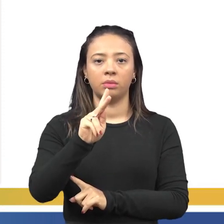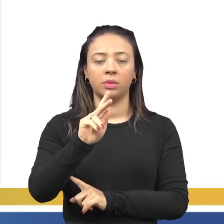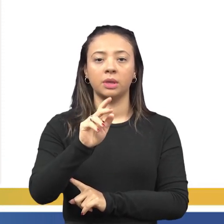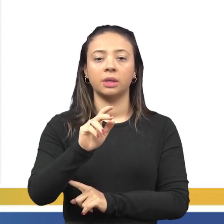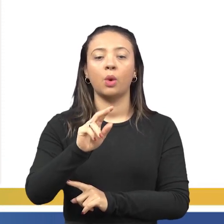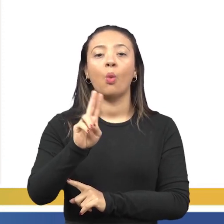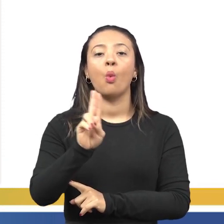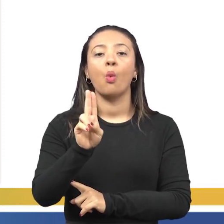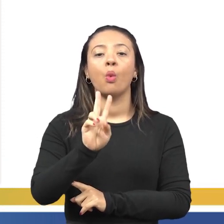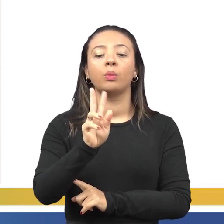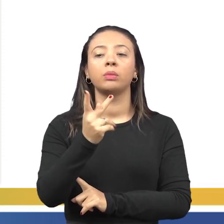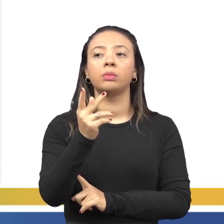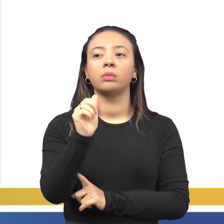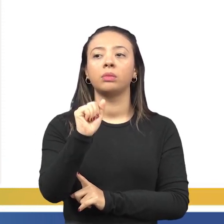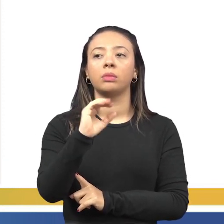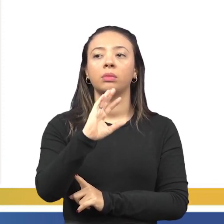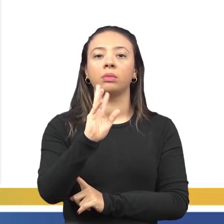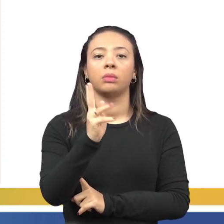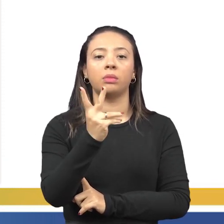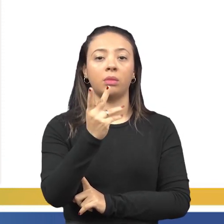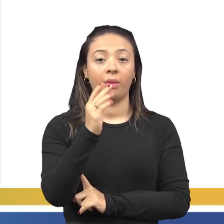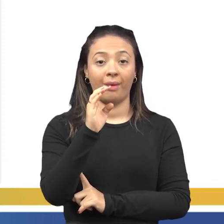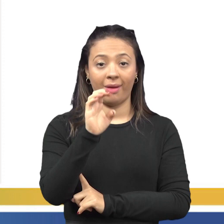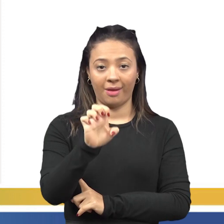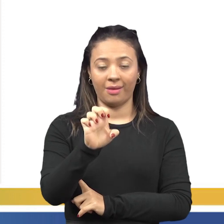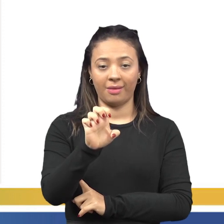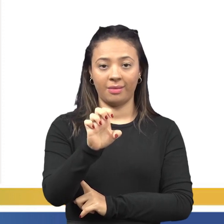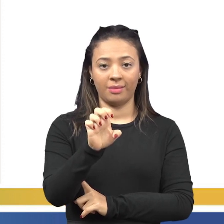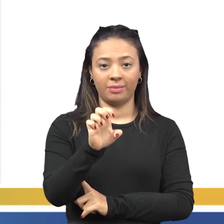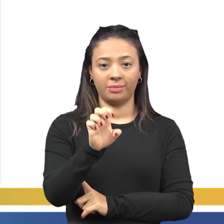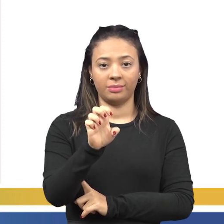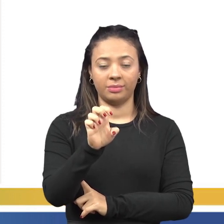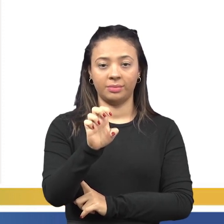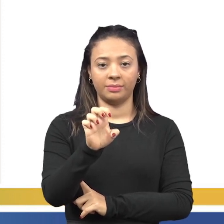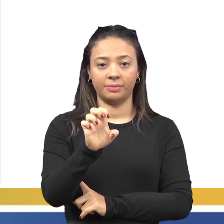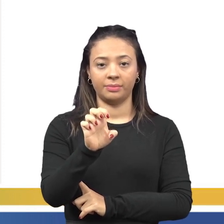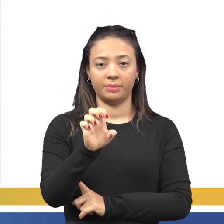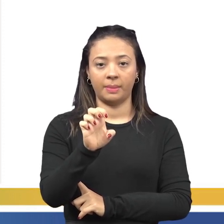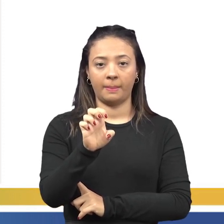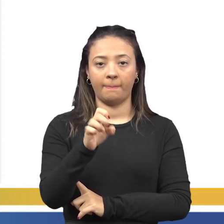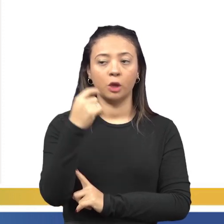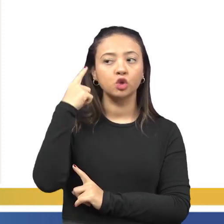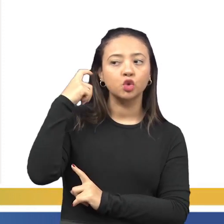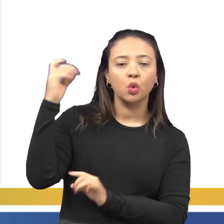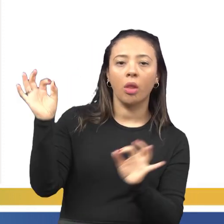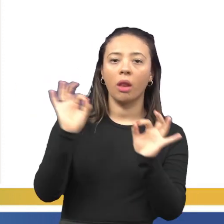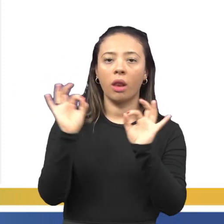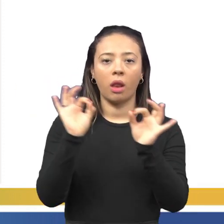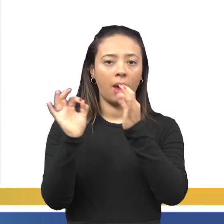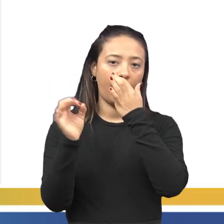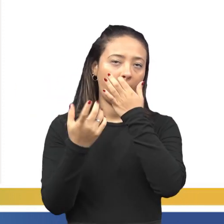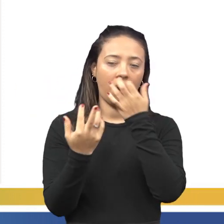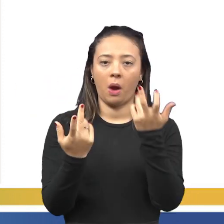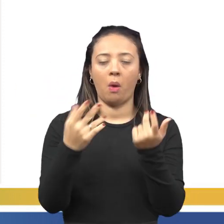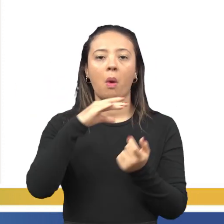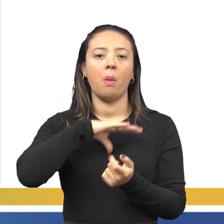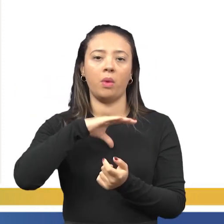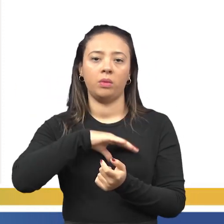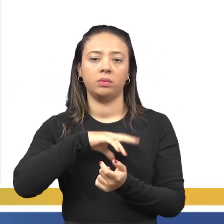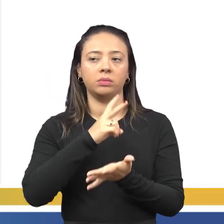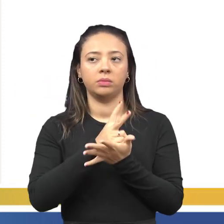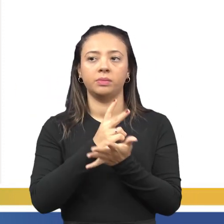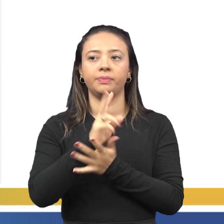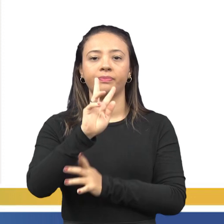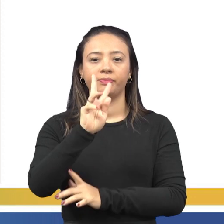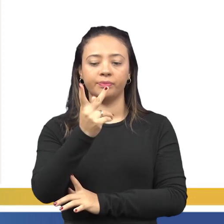H, sim? E ela não tem som assim como na língua portuguesa. Então, sempre que palavras tiverem o H, aí eu não